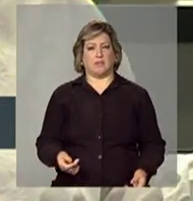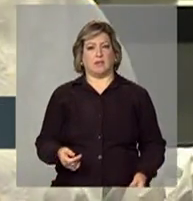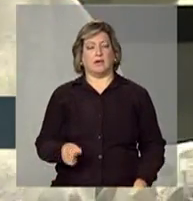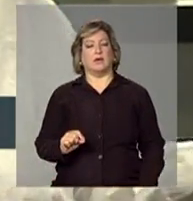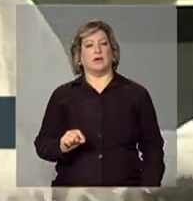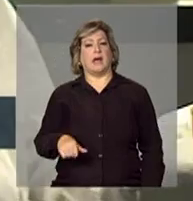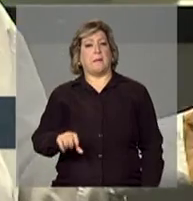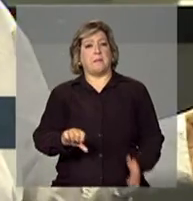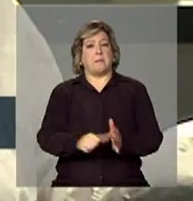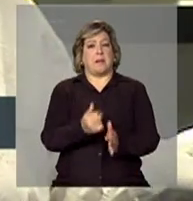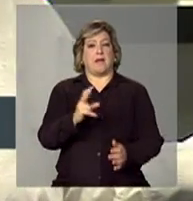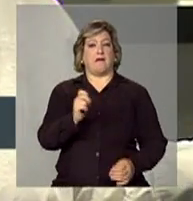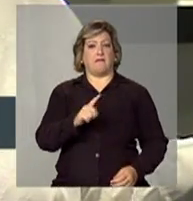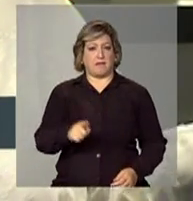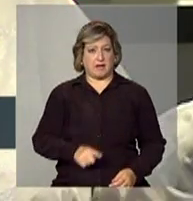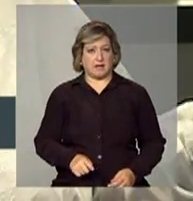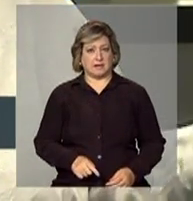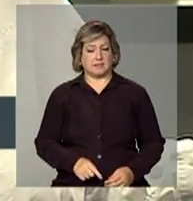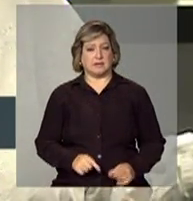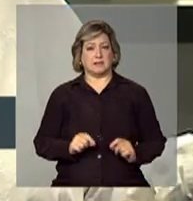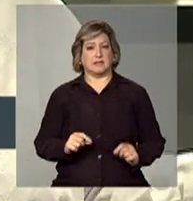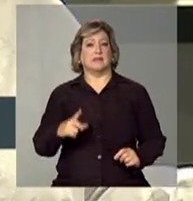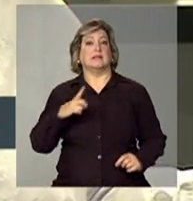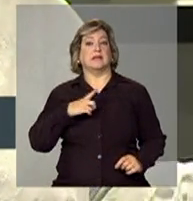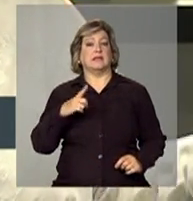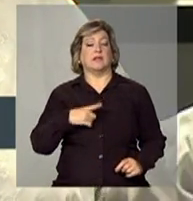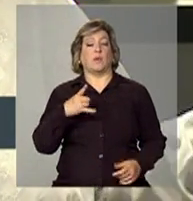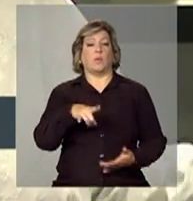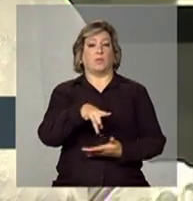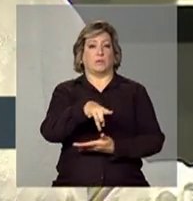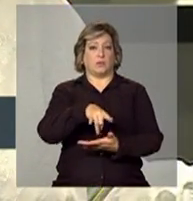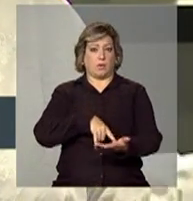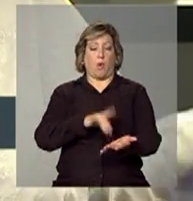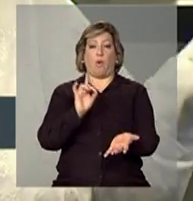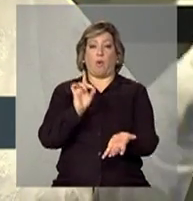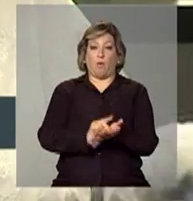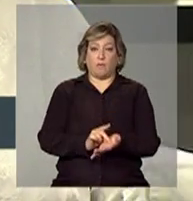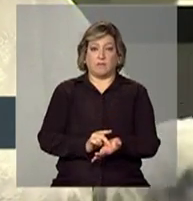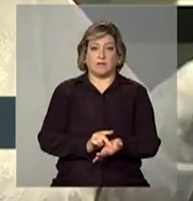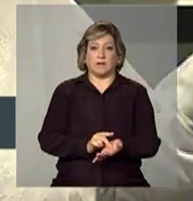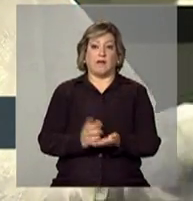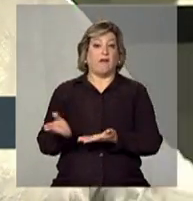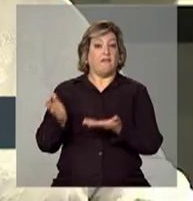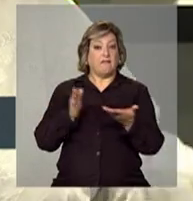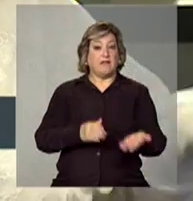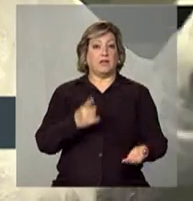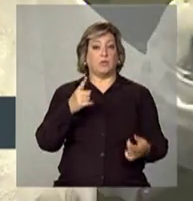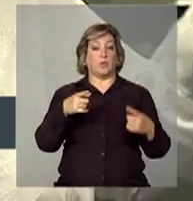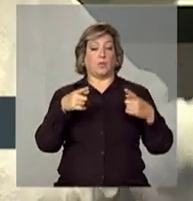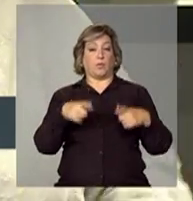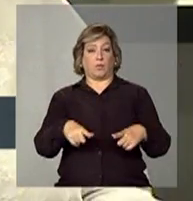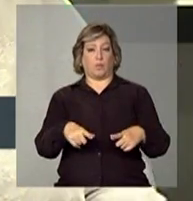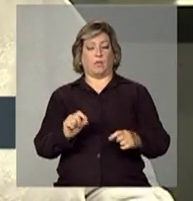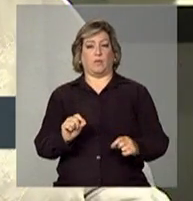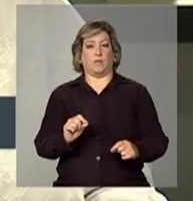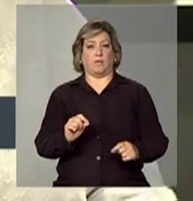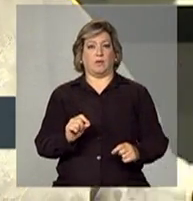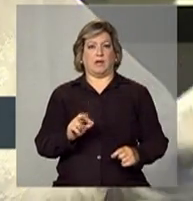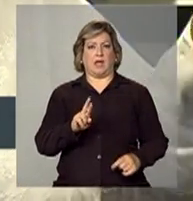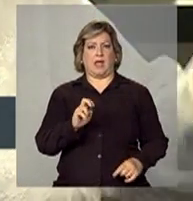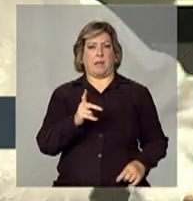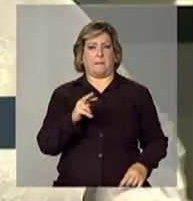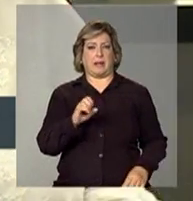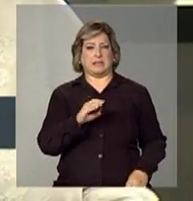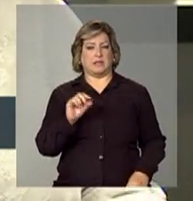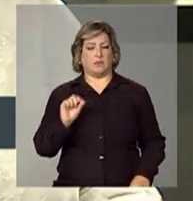é a primeira vez que se tem um documento oficial vindo de um órgão de repressão